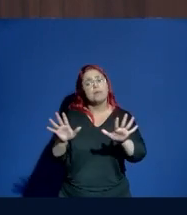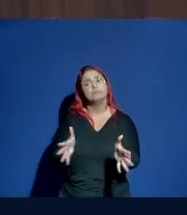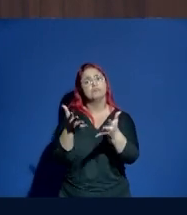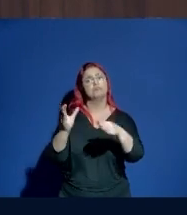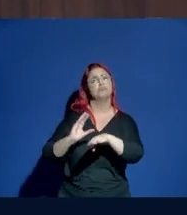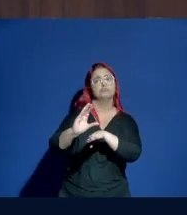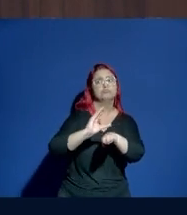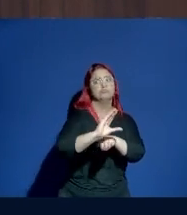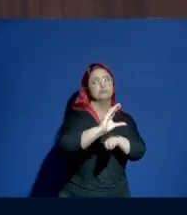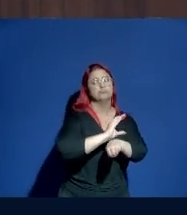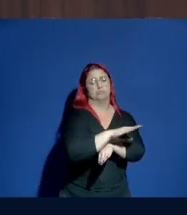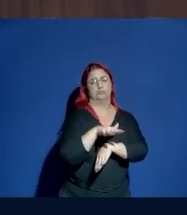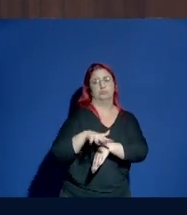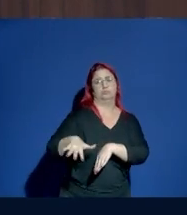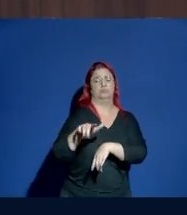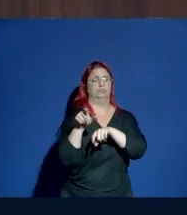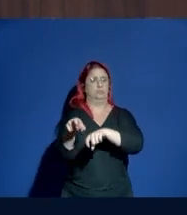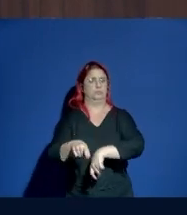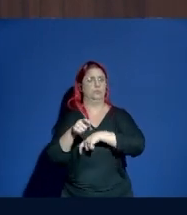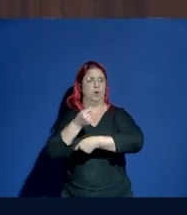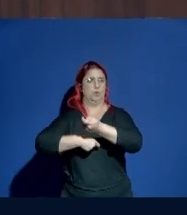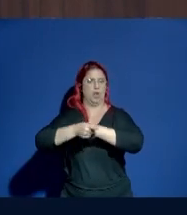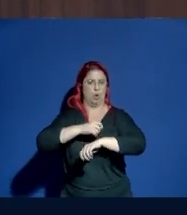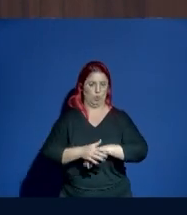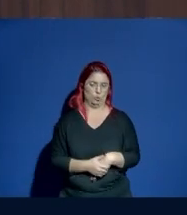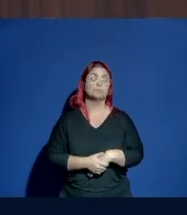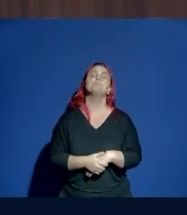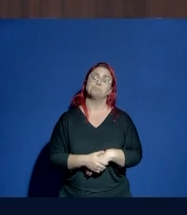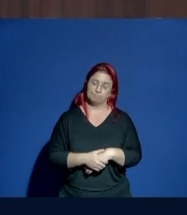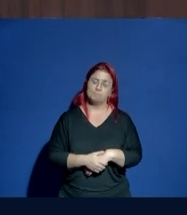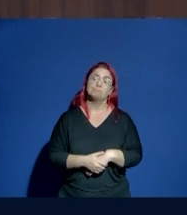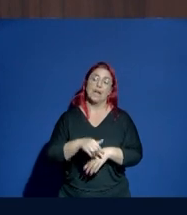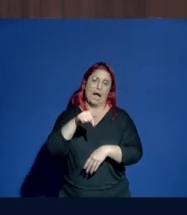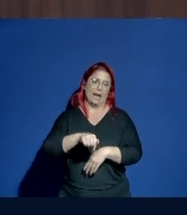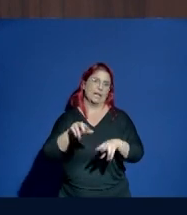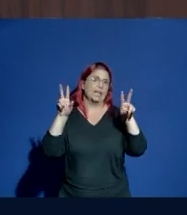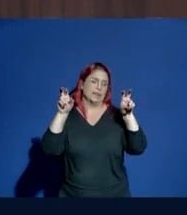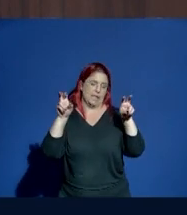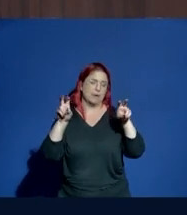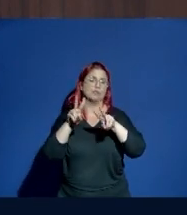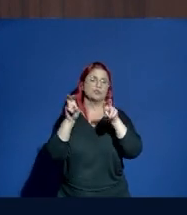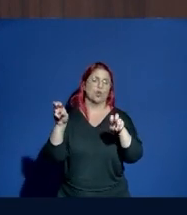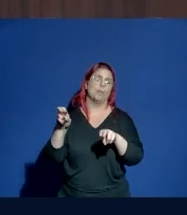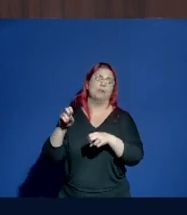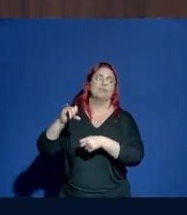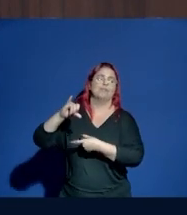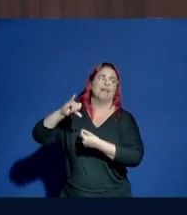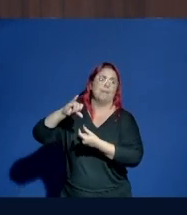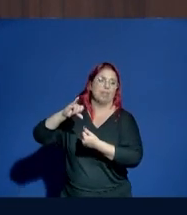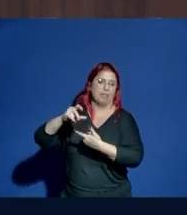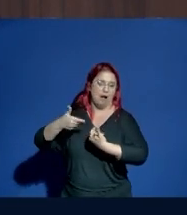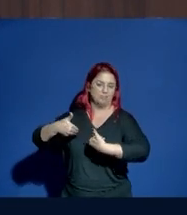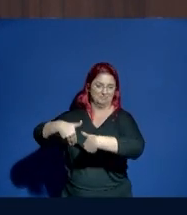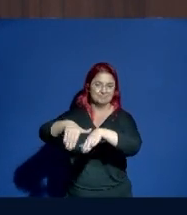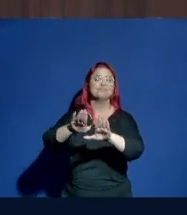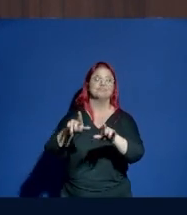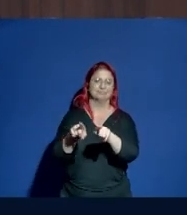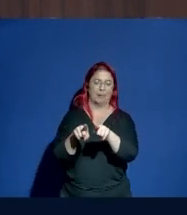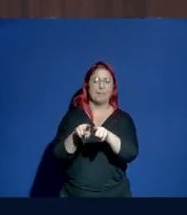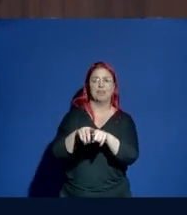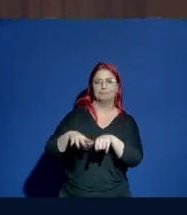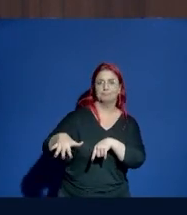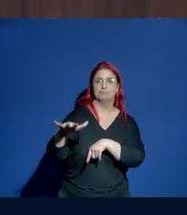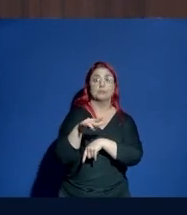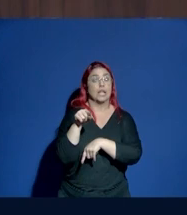agronegócio né e eu acho que com certeza vão falar bastante Mercado de Capitais aqui nesse evento né no financiamento do Agro via mercado